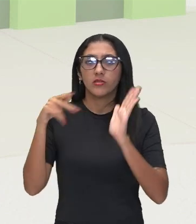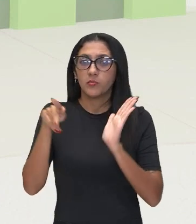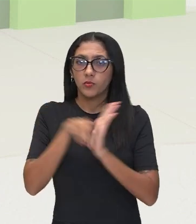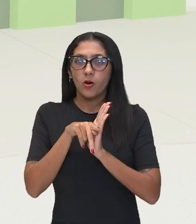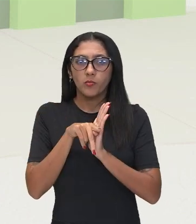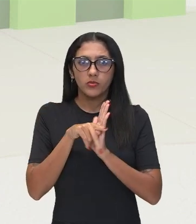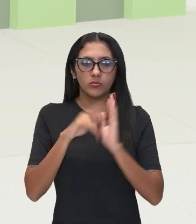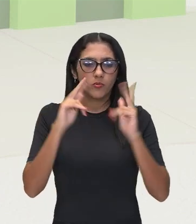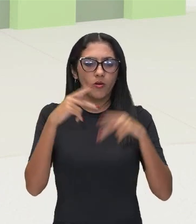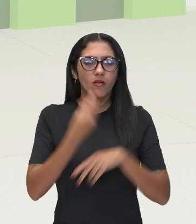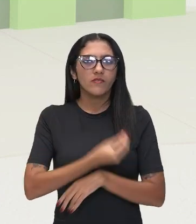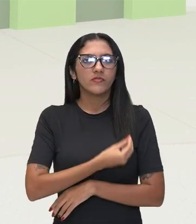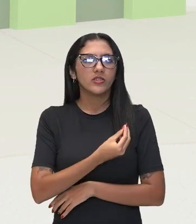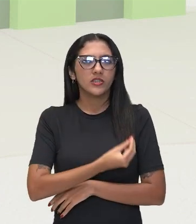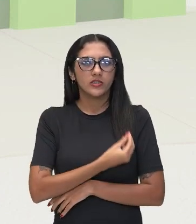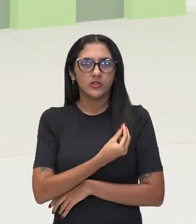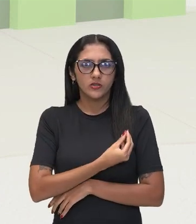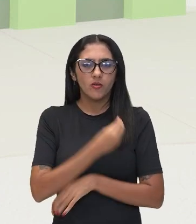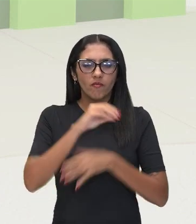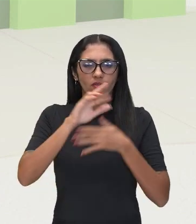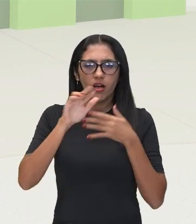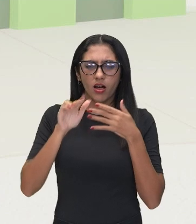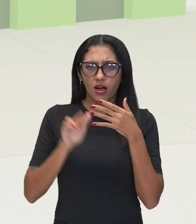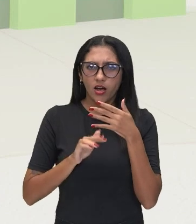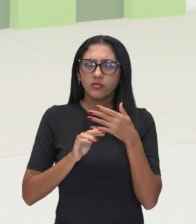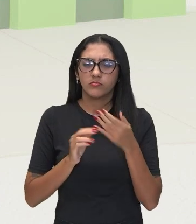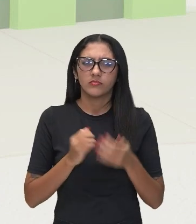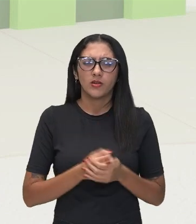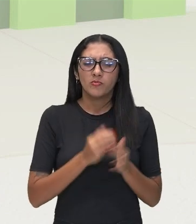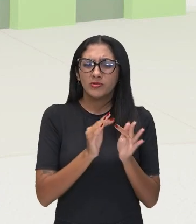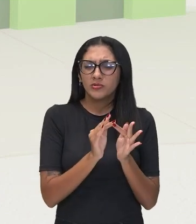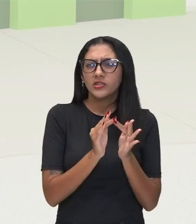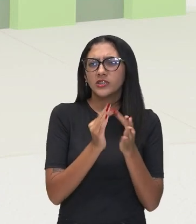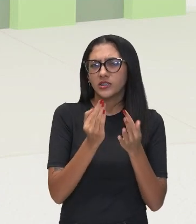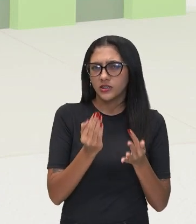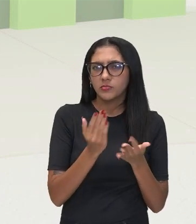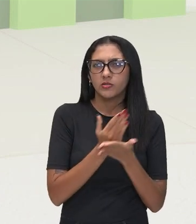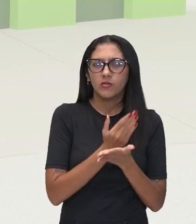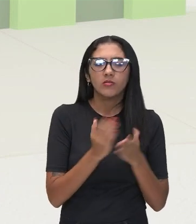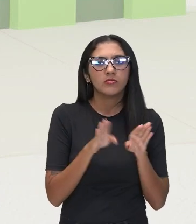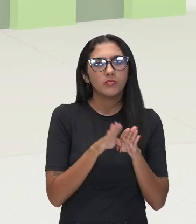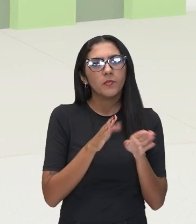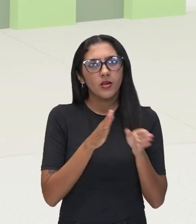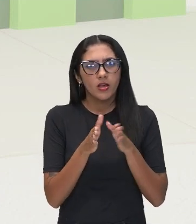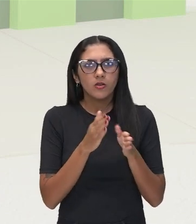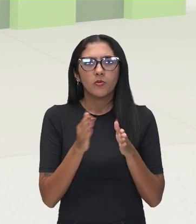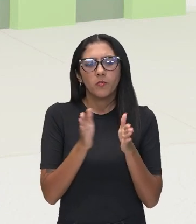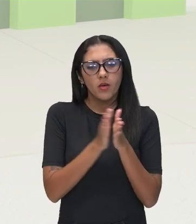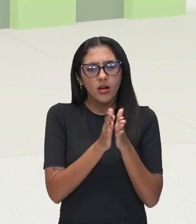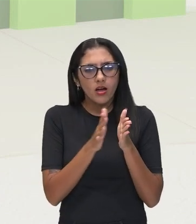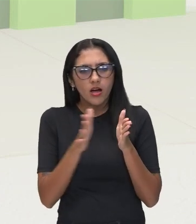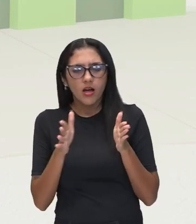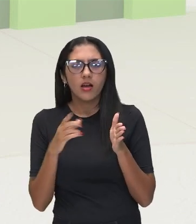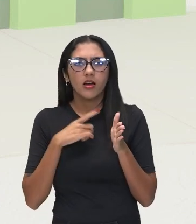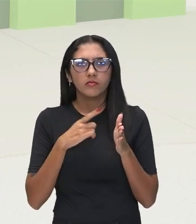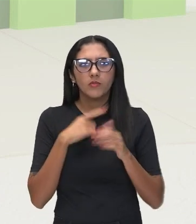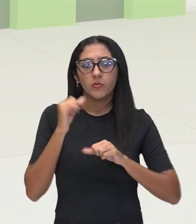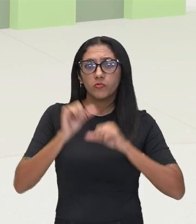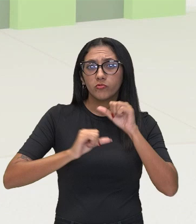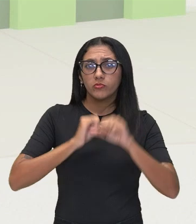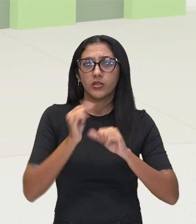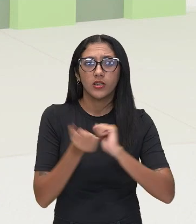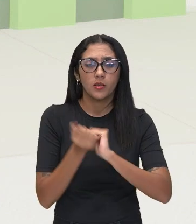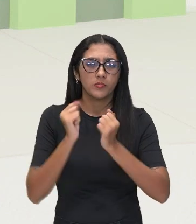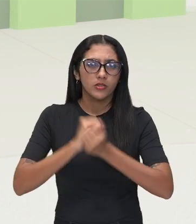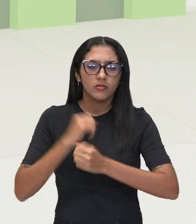vivos, desde aqueles muito simples e que, ao longo do tempo, eles foram evoluindo.